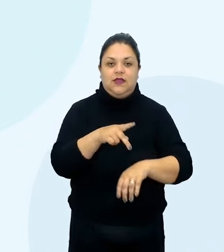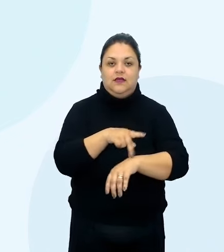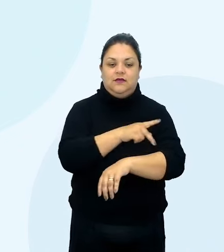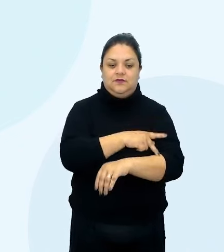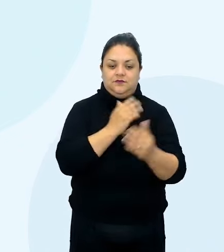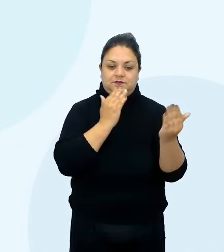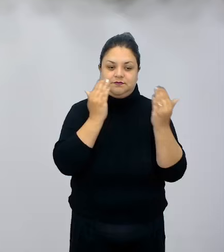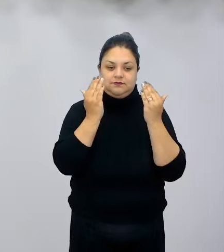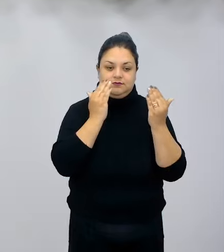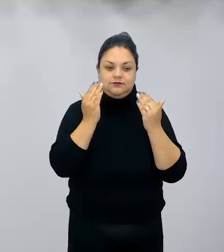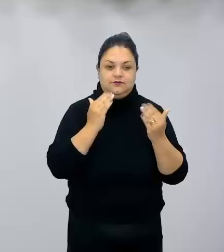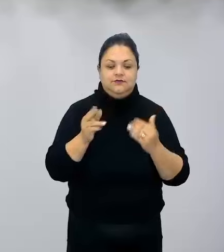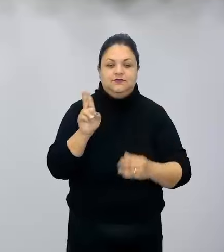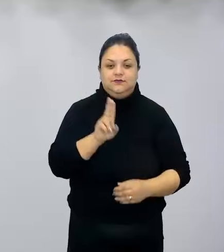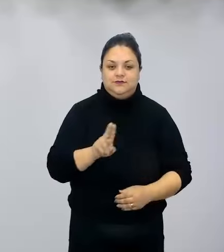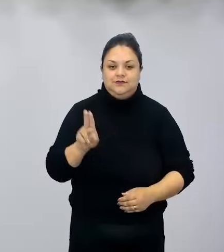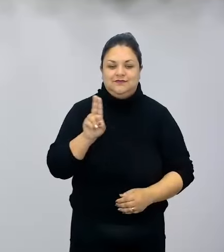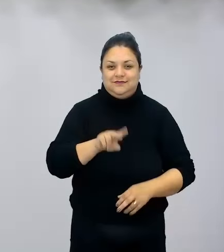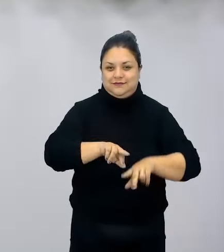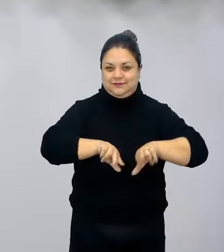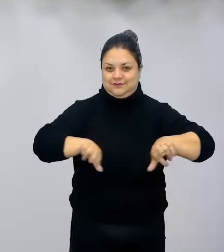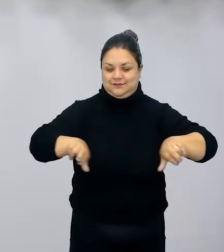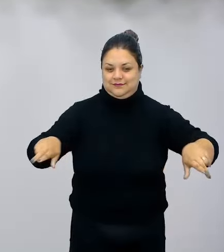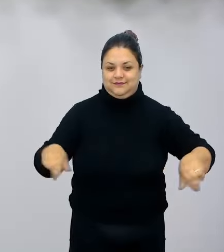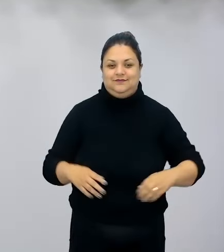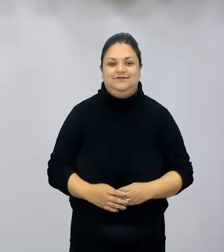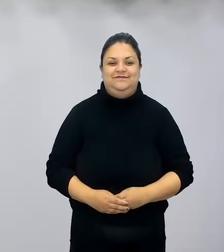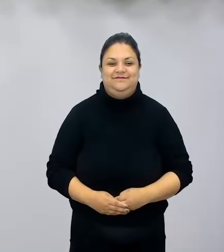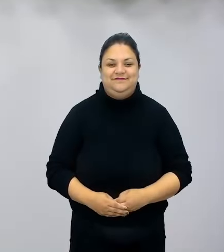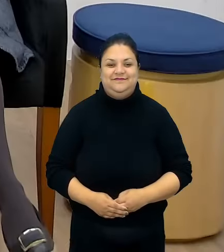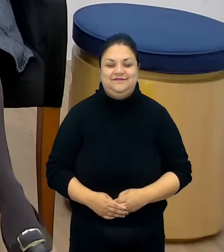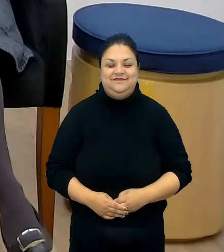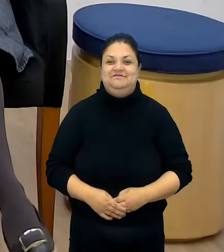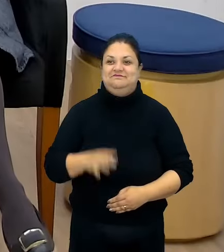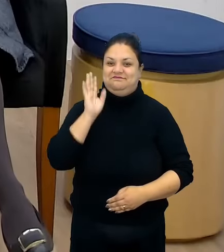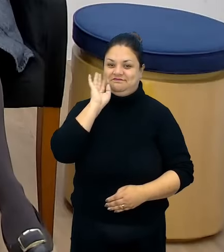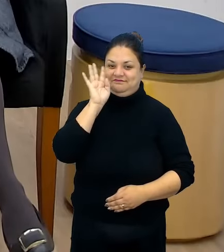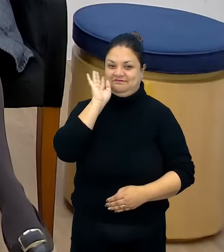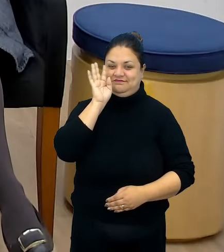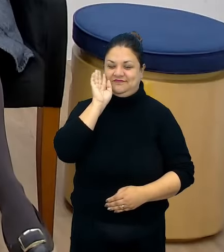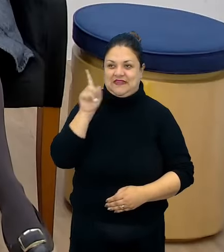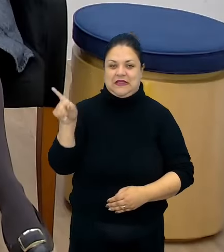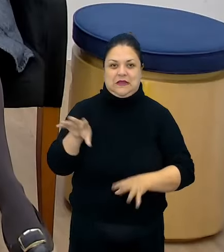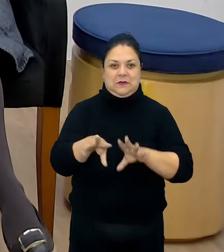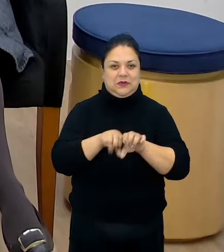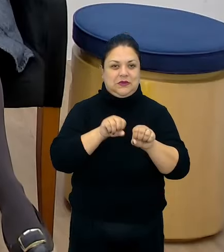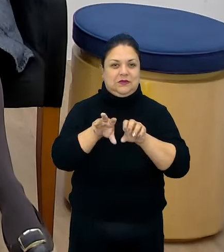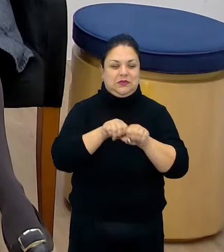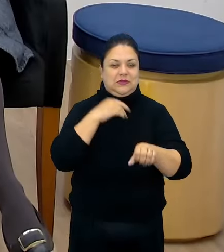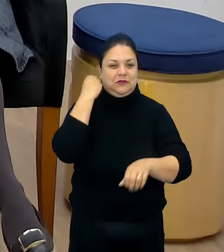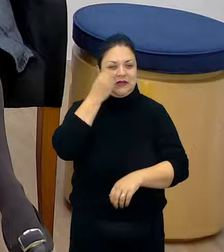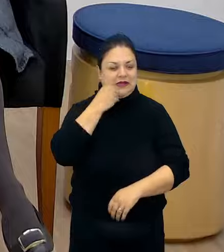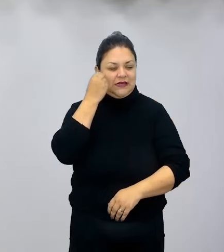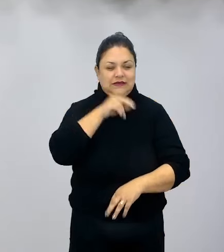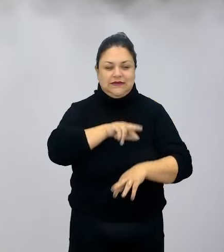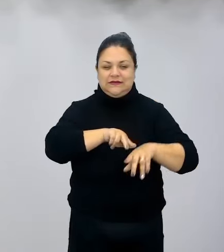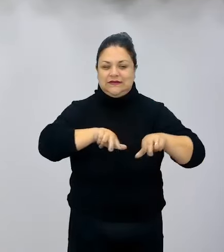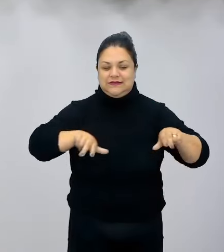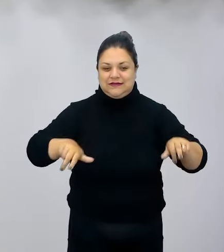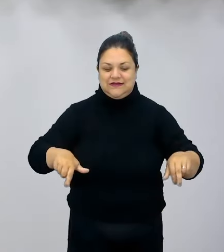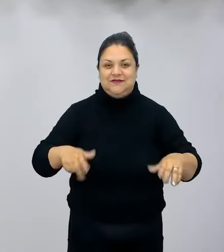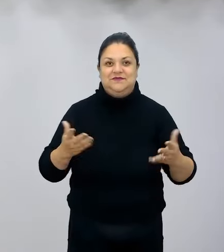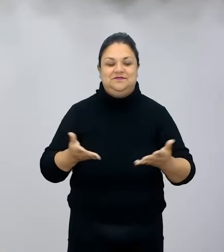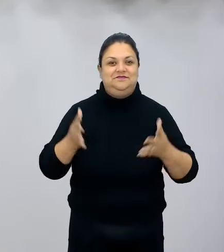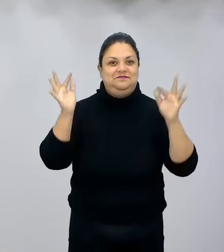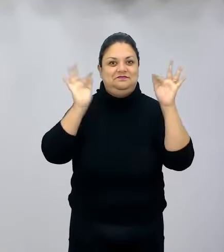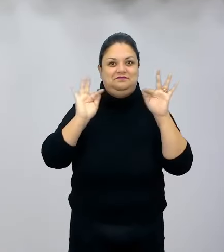São Caetano do Sul. Olha que delícia, né, Tânia? Uma vasta experiência, né? E a gente está muito